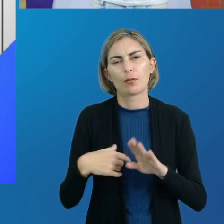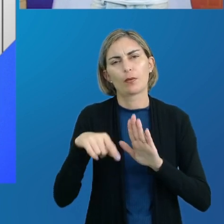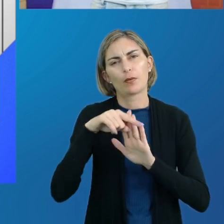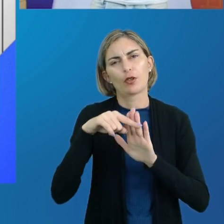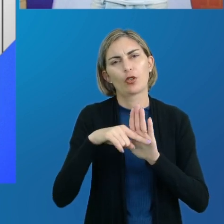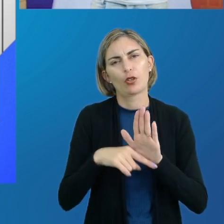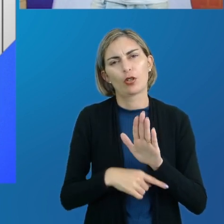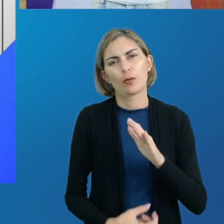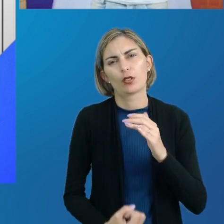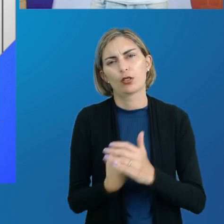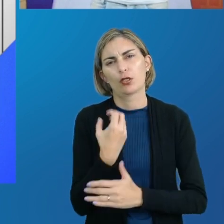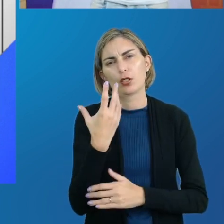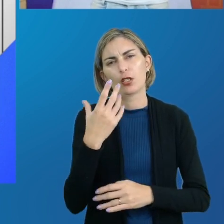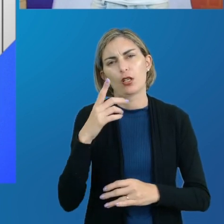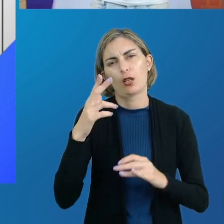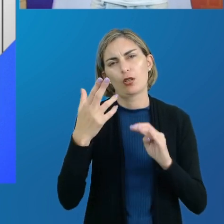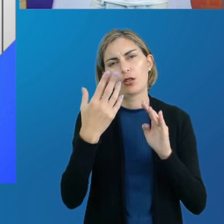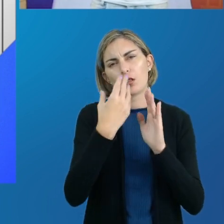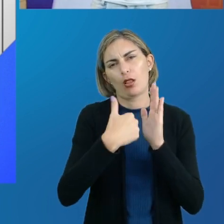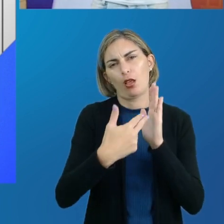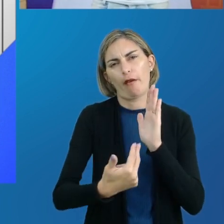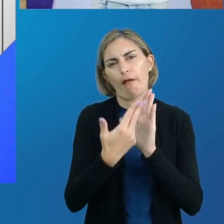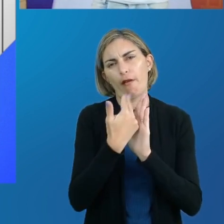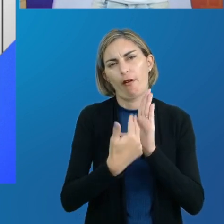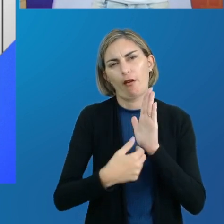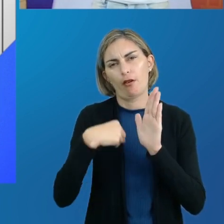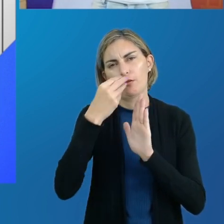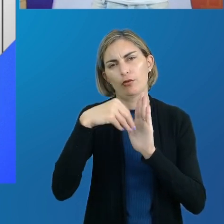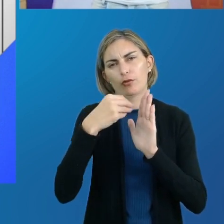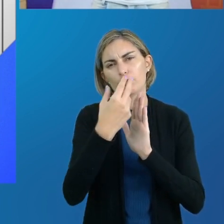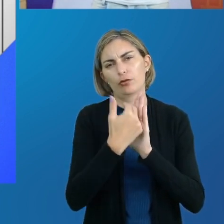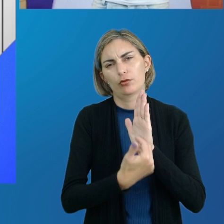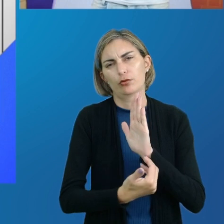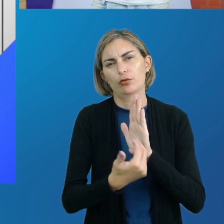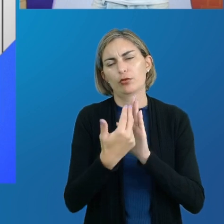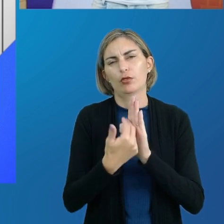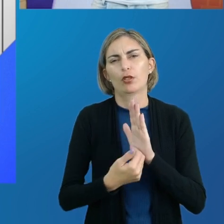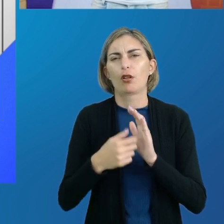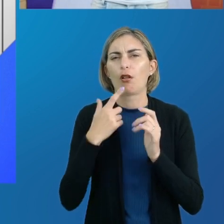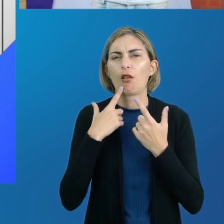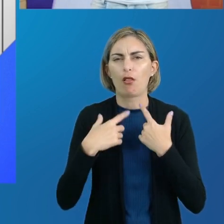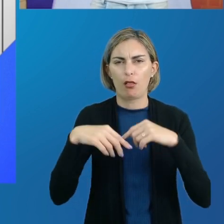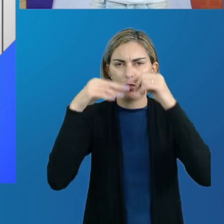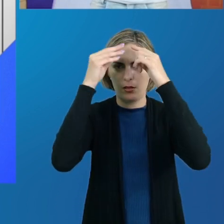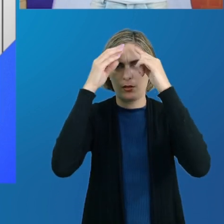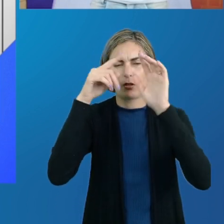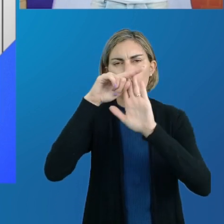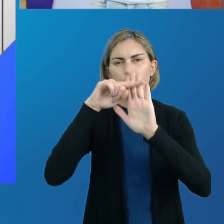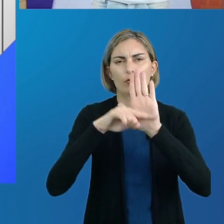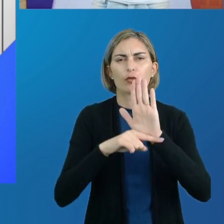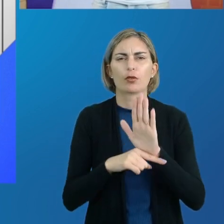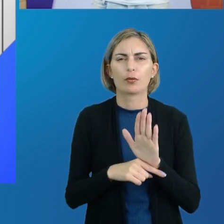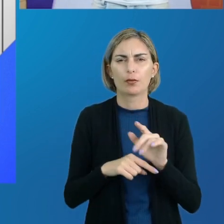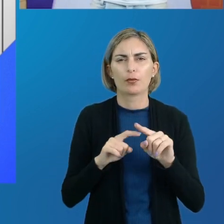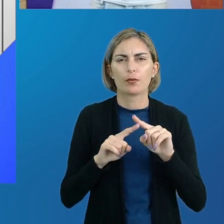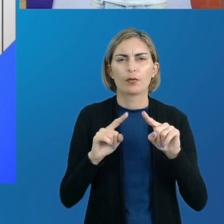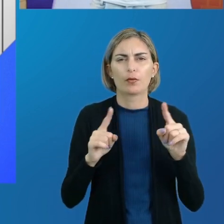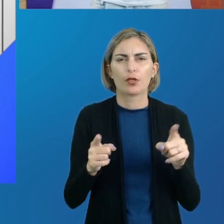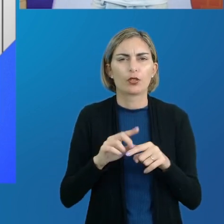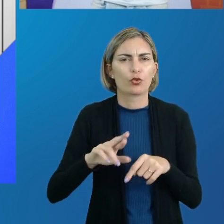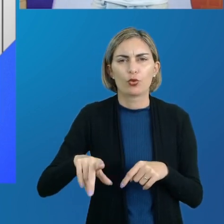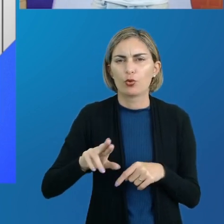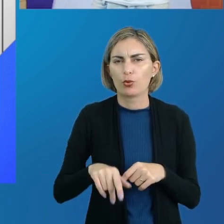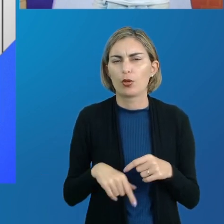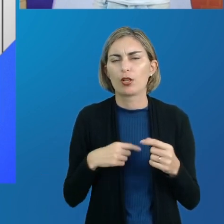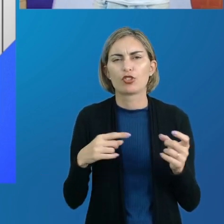programação, cria seu layout, cria toda a questão lá, HTML, etc., na linguagem de programação, mas quem não é,